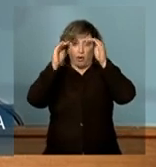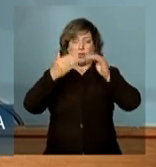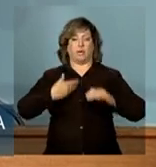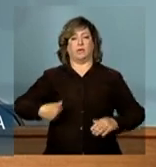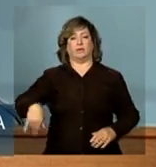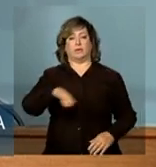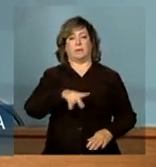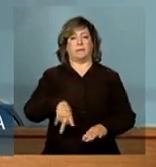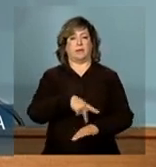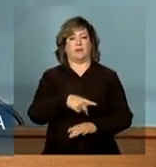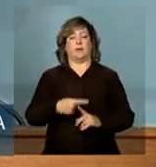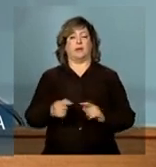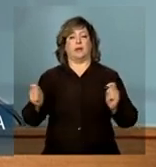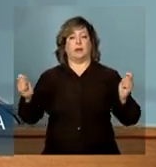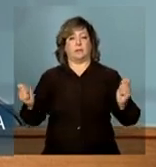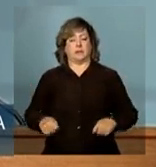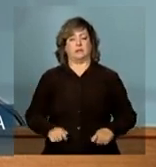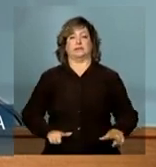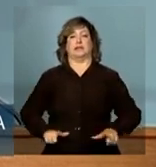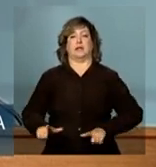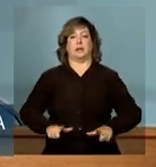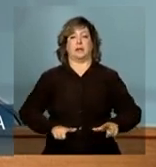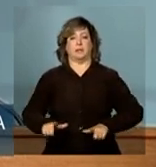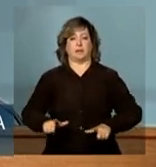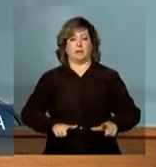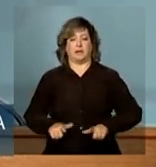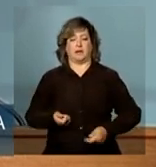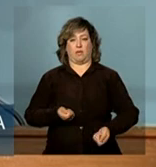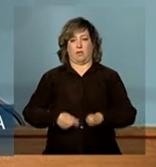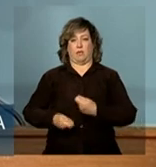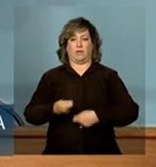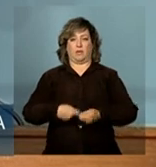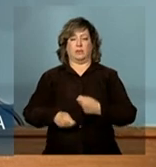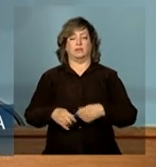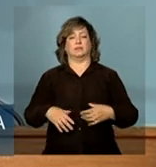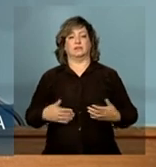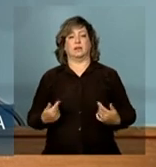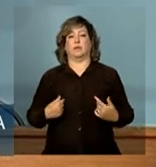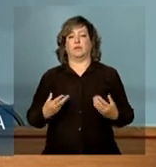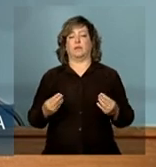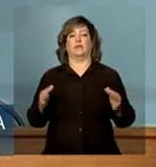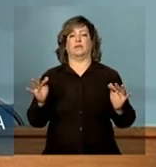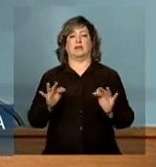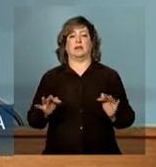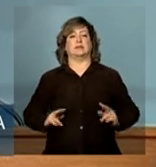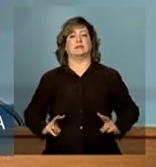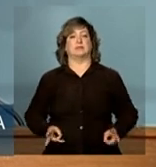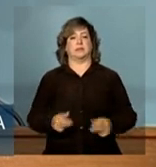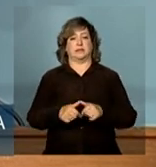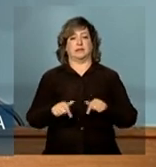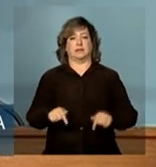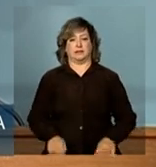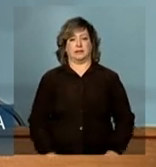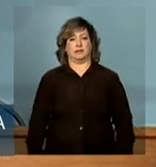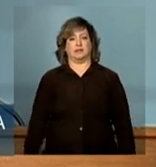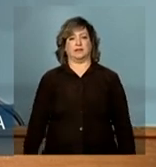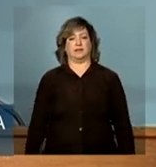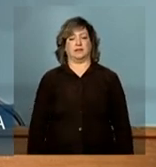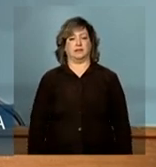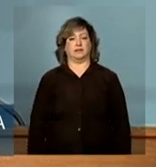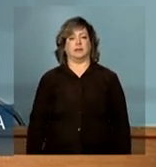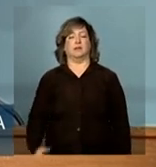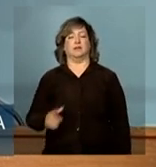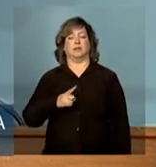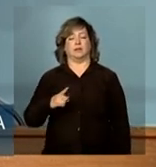o nosso país pela sua capacidade de trabalho e empreendedorismo. Então, eu fico muito feliz sempre de estar aqui. E